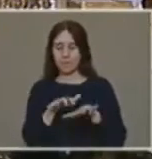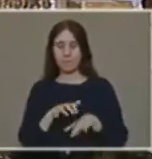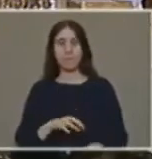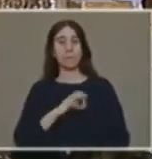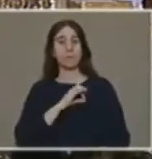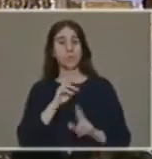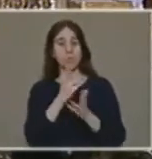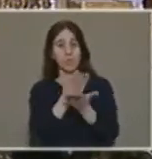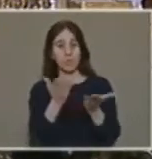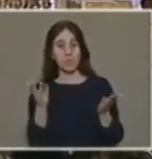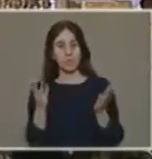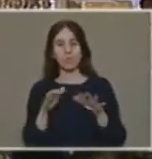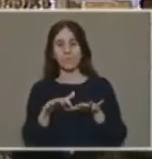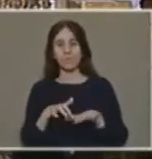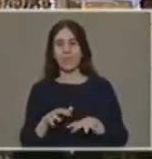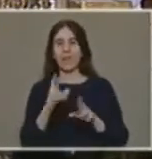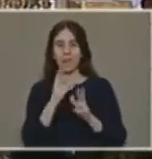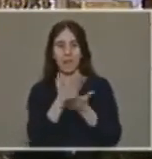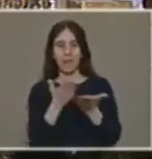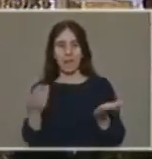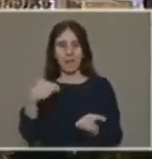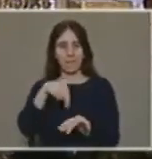Senhor esteja convosco.